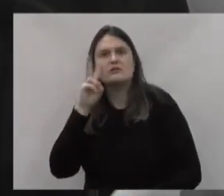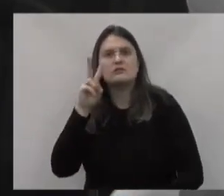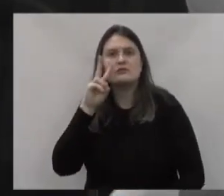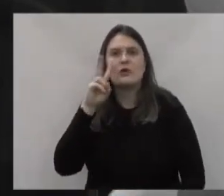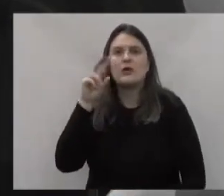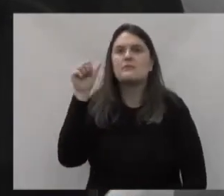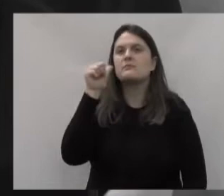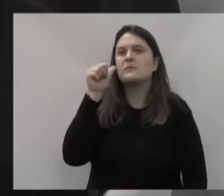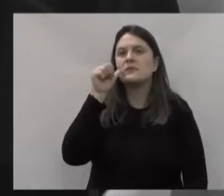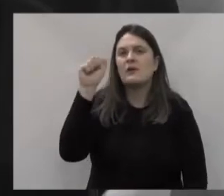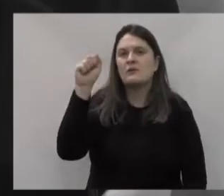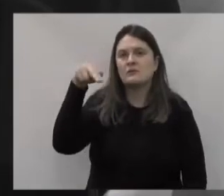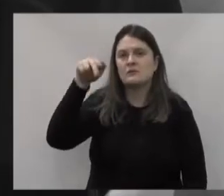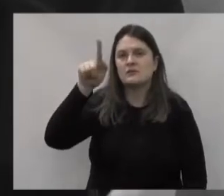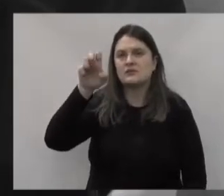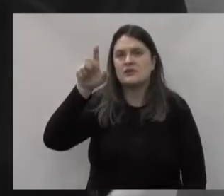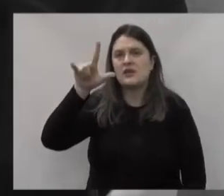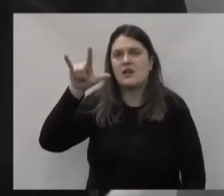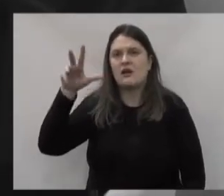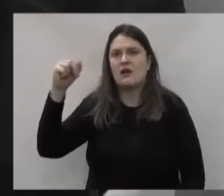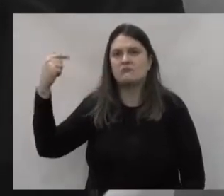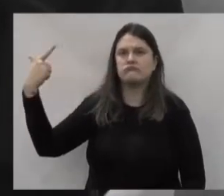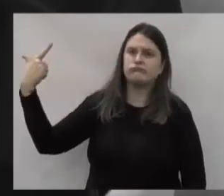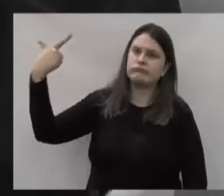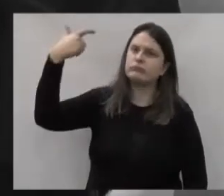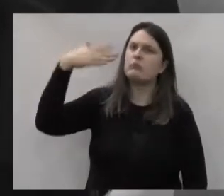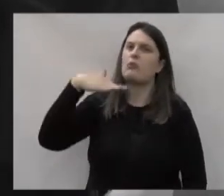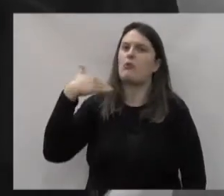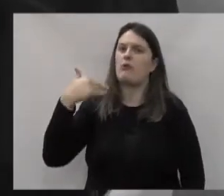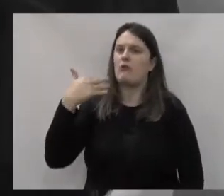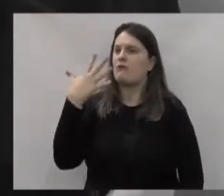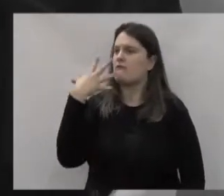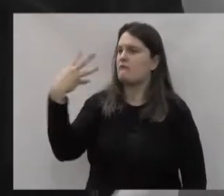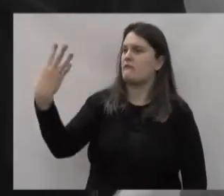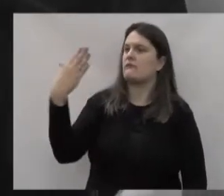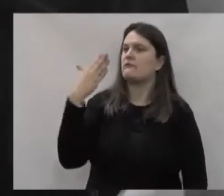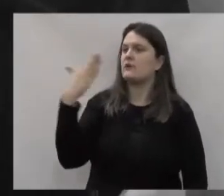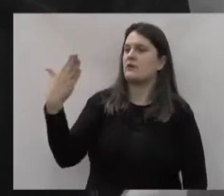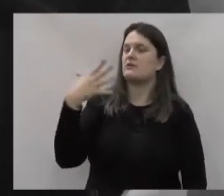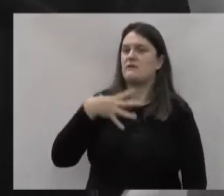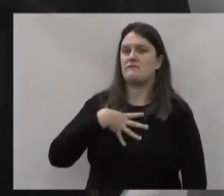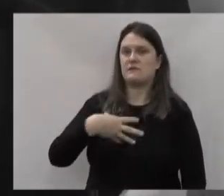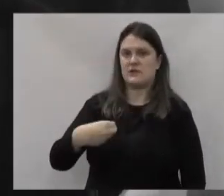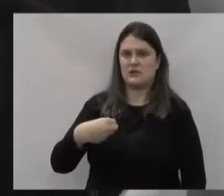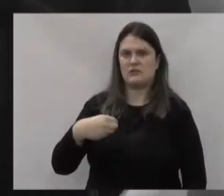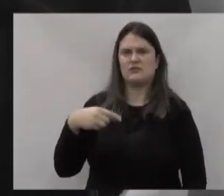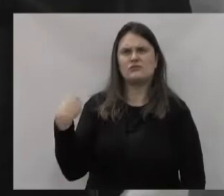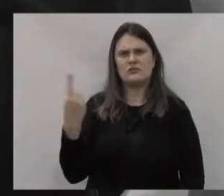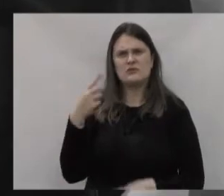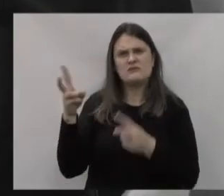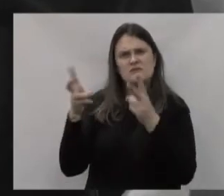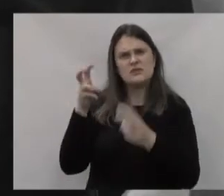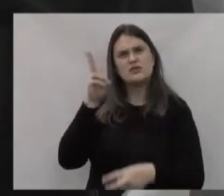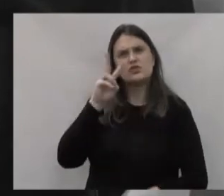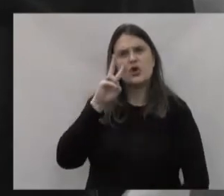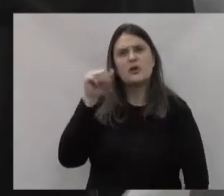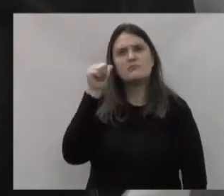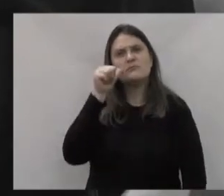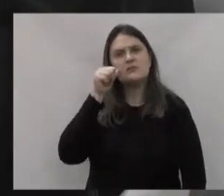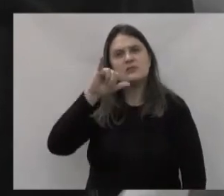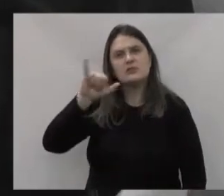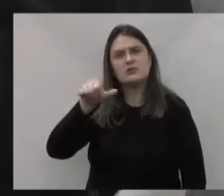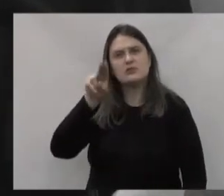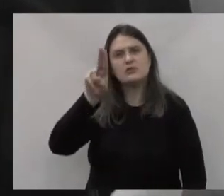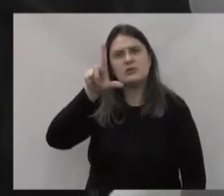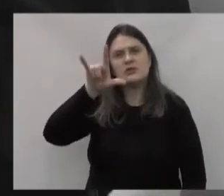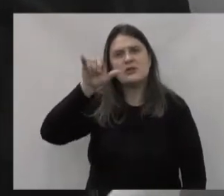como a da Angélica, que levou um tiro na cabeça, na frente dos filhos. Quando a gente vê histórias como a da Juliana, que